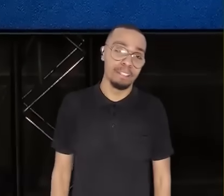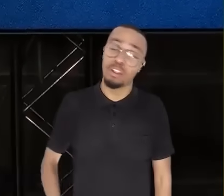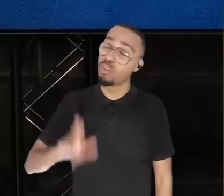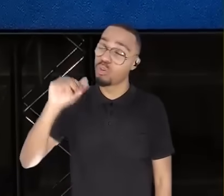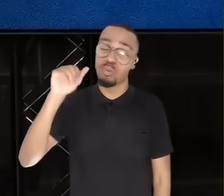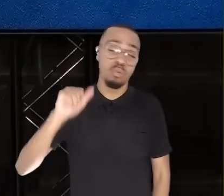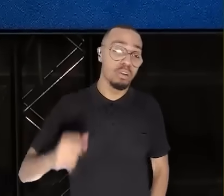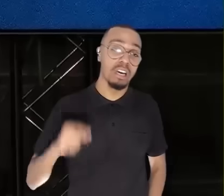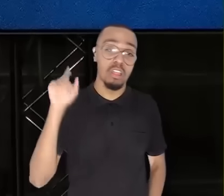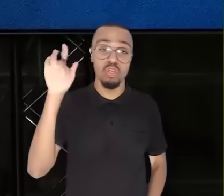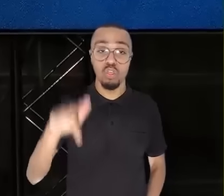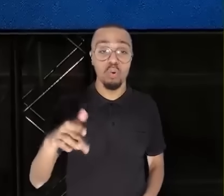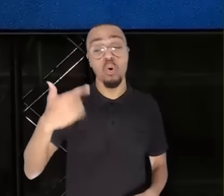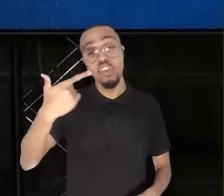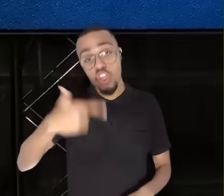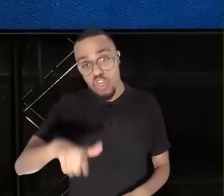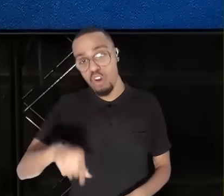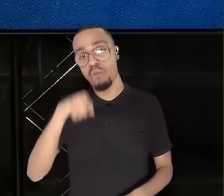Calma,